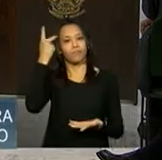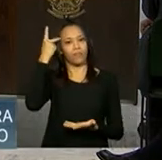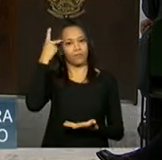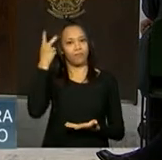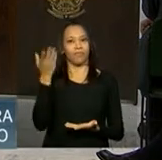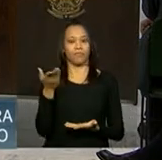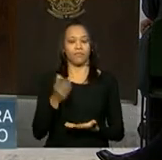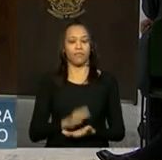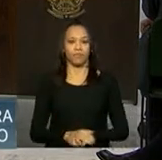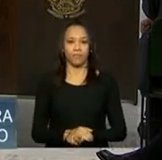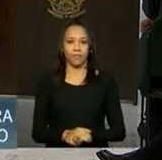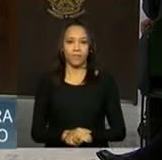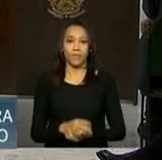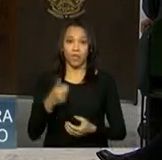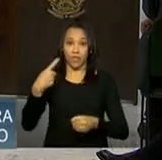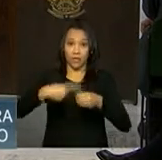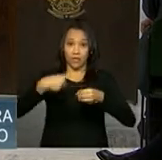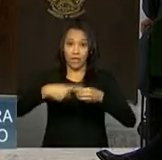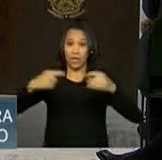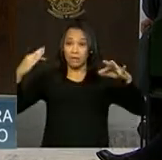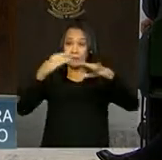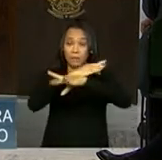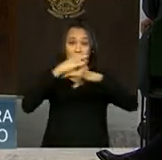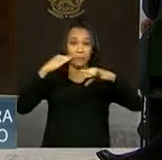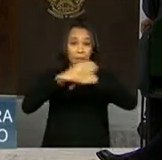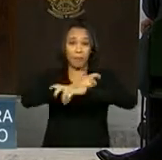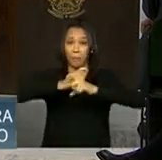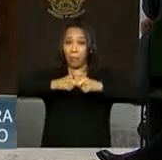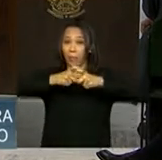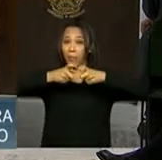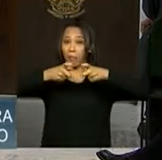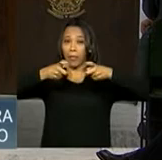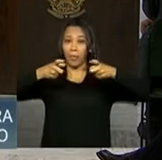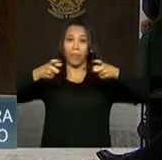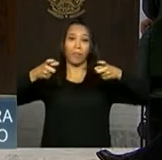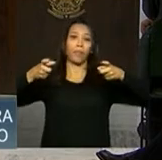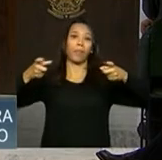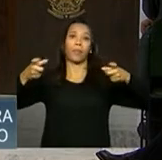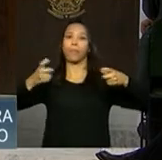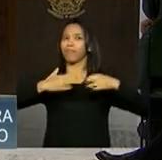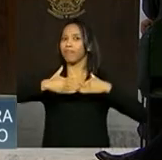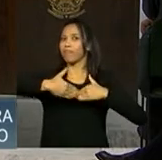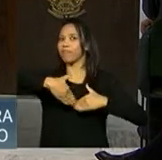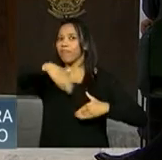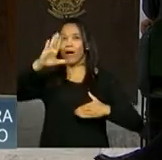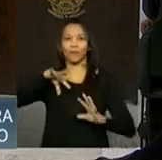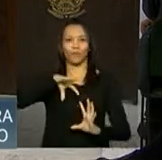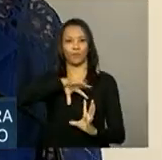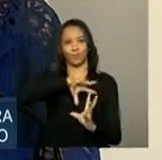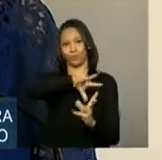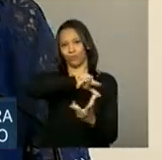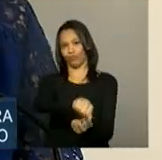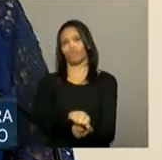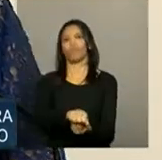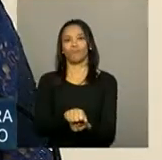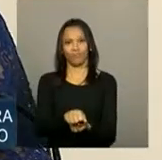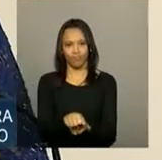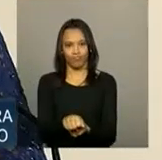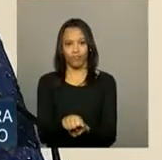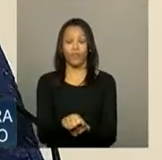região metropolitana uma das maiores cidades ou regiões metropolitanas do mundo